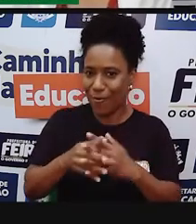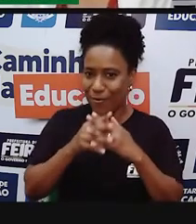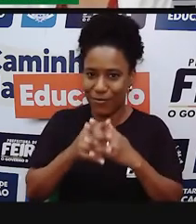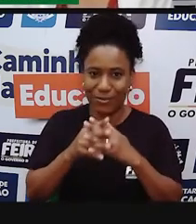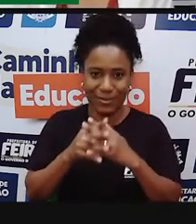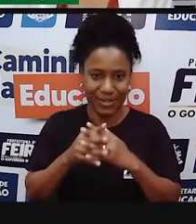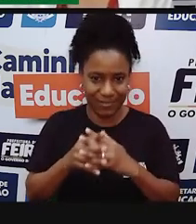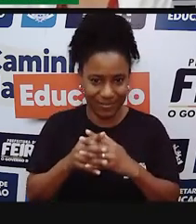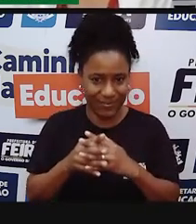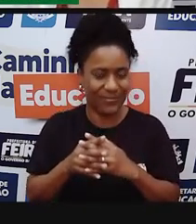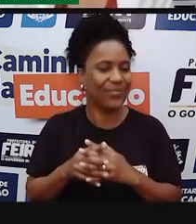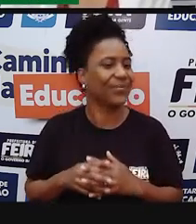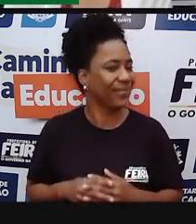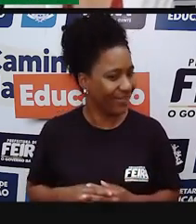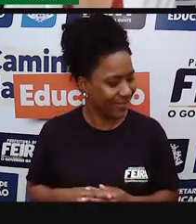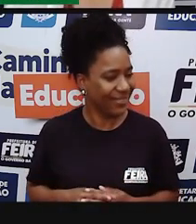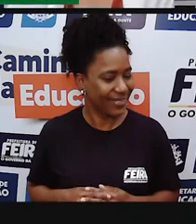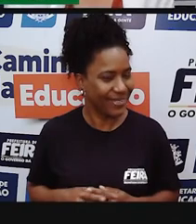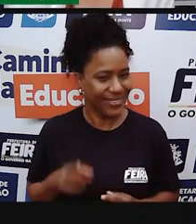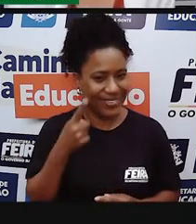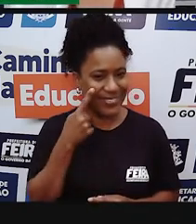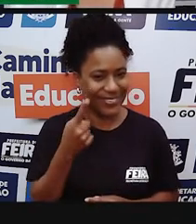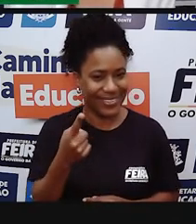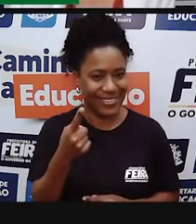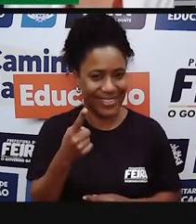e tem o dito em